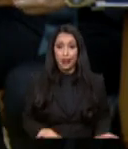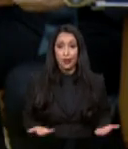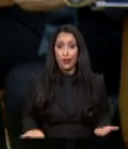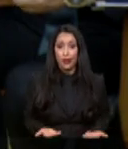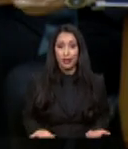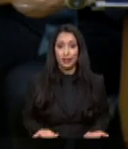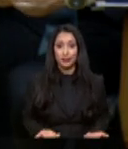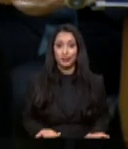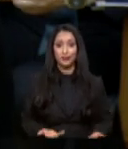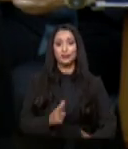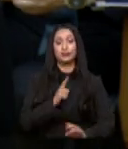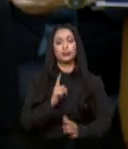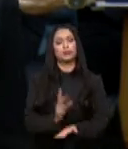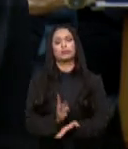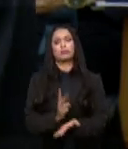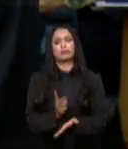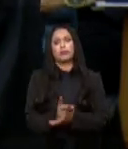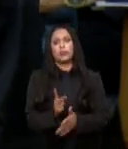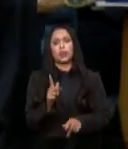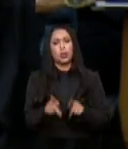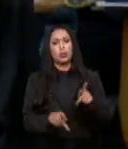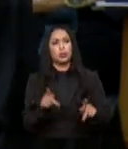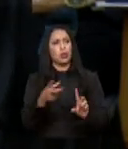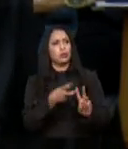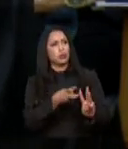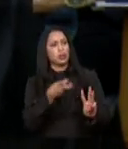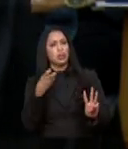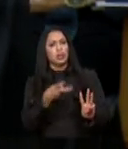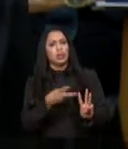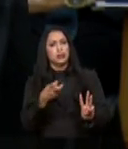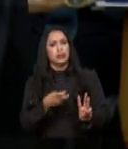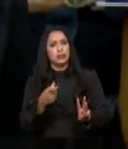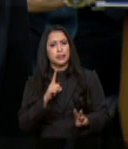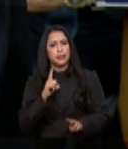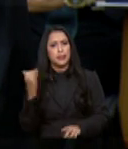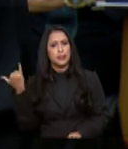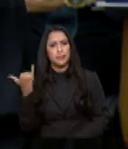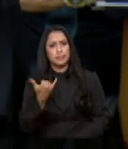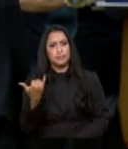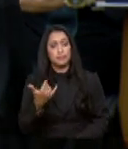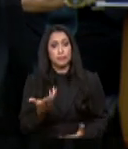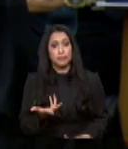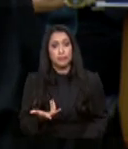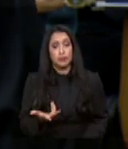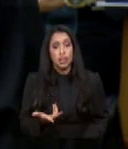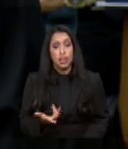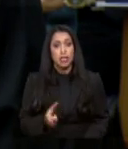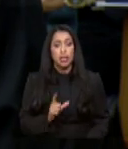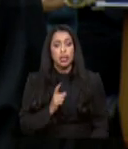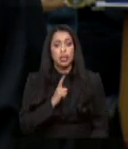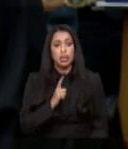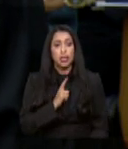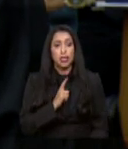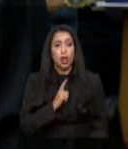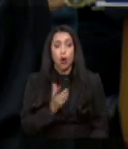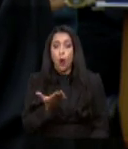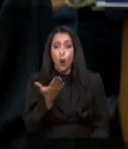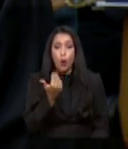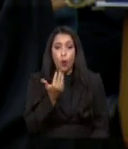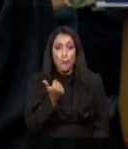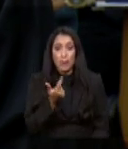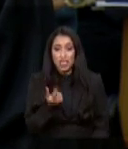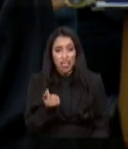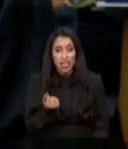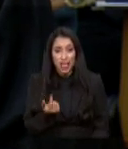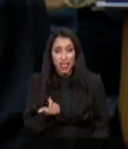permaneceremos nele? Os povos indígenas alertam cotidianamente que não se come moeda. É preciso